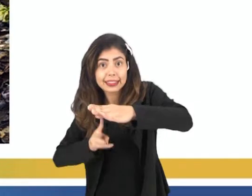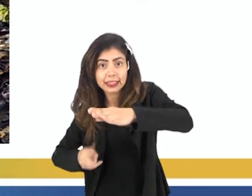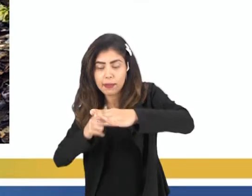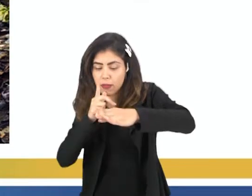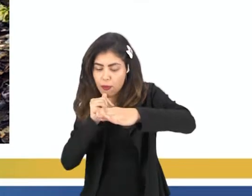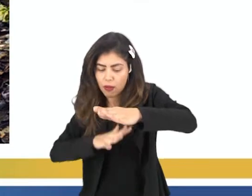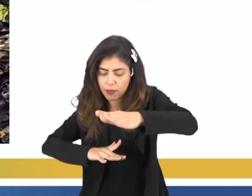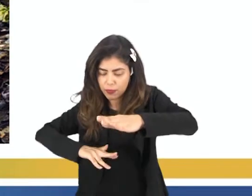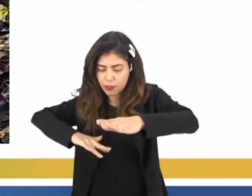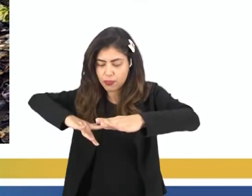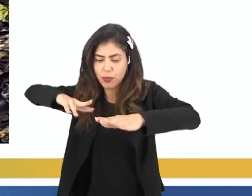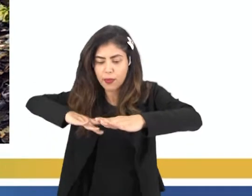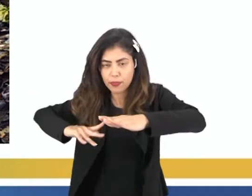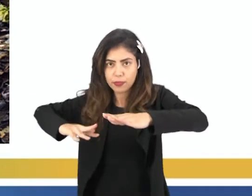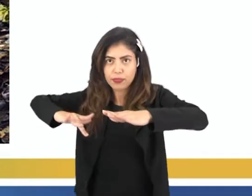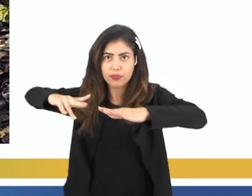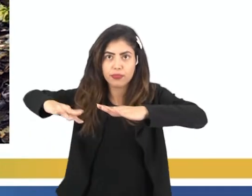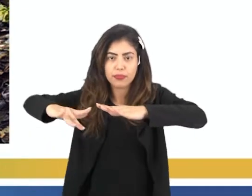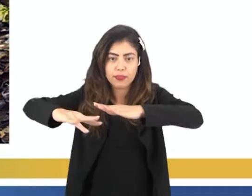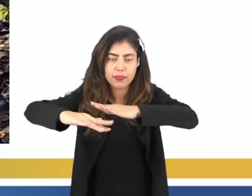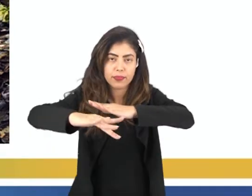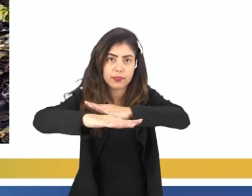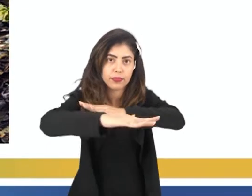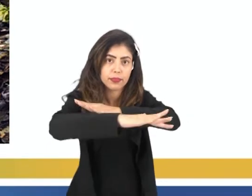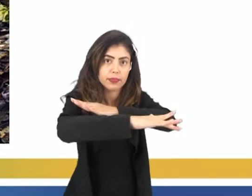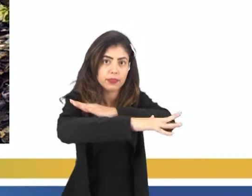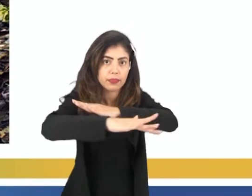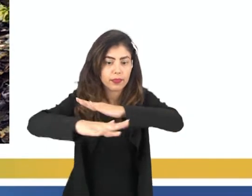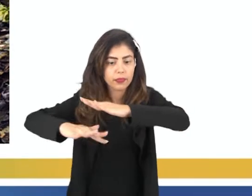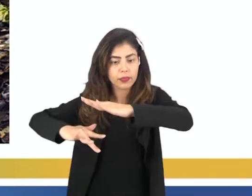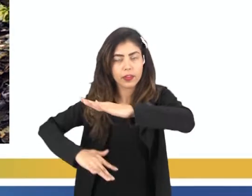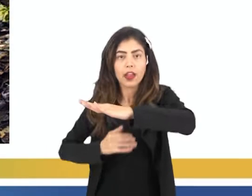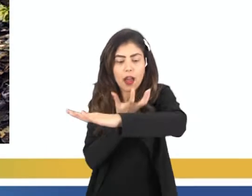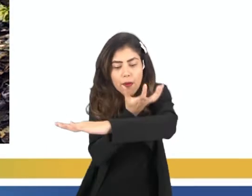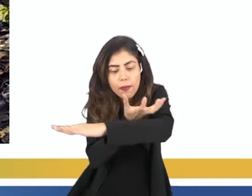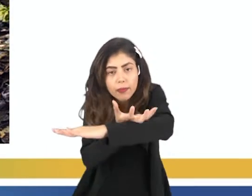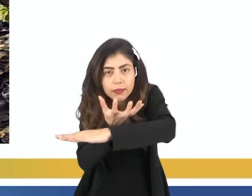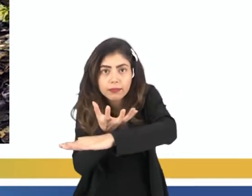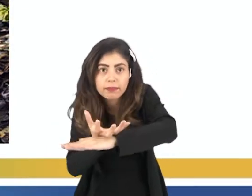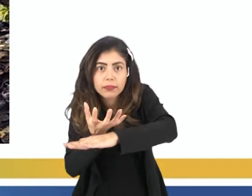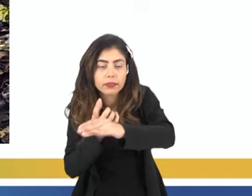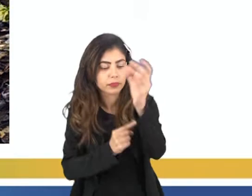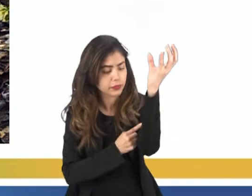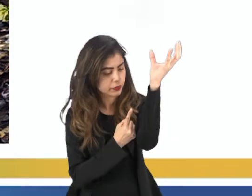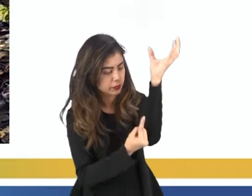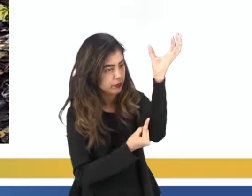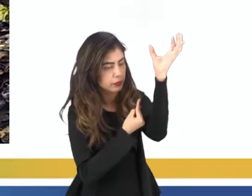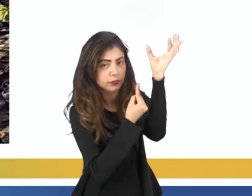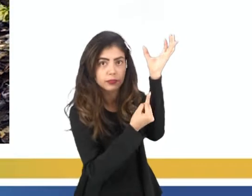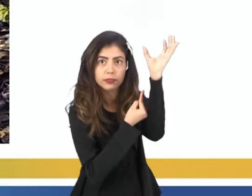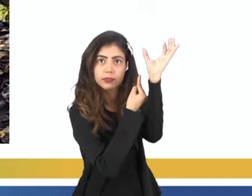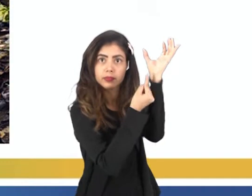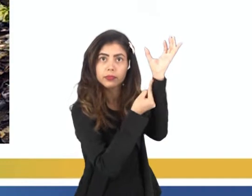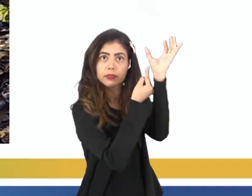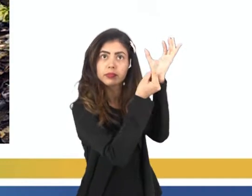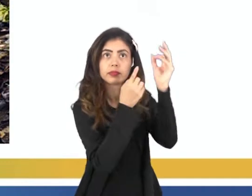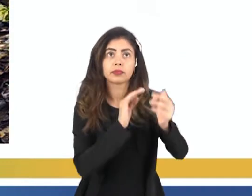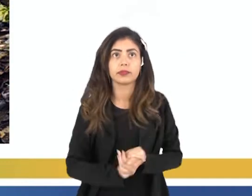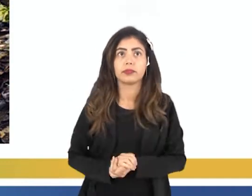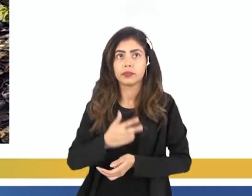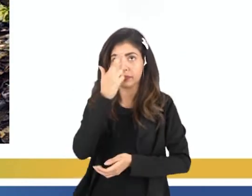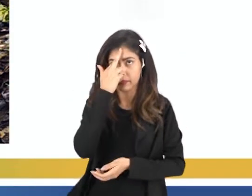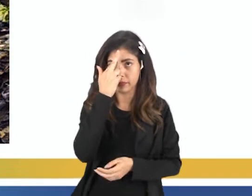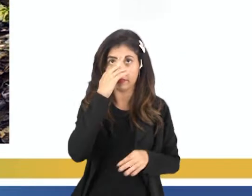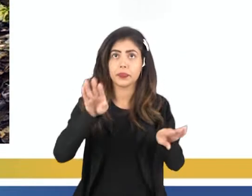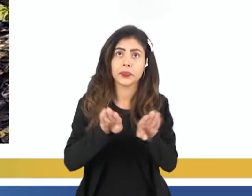inundadas. Nelas a vegetação é baixa. Arbustos, cipós e musgos são exemplo de plantas comuns